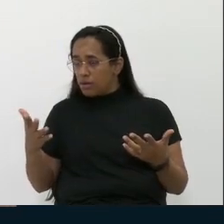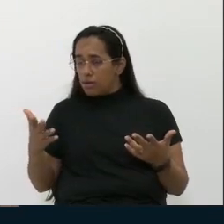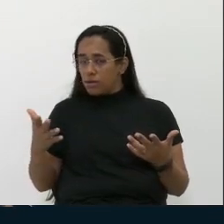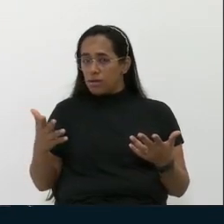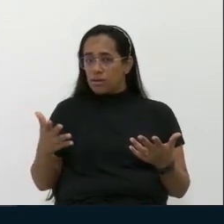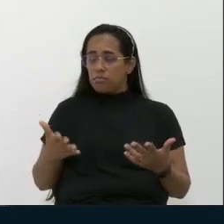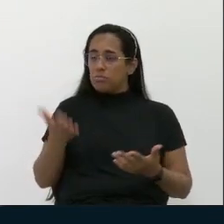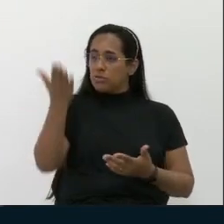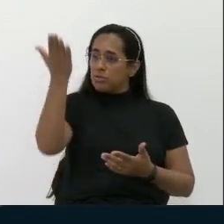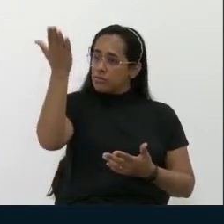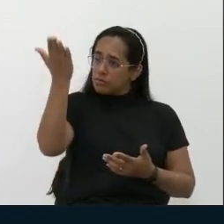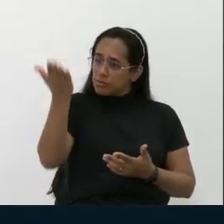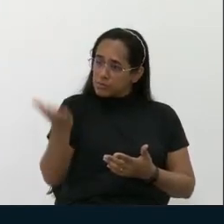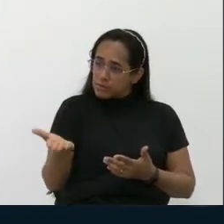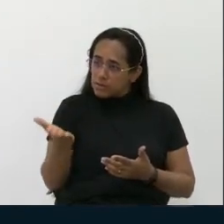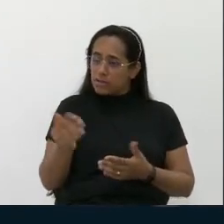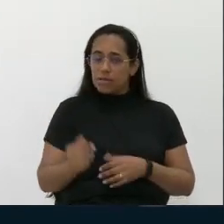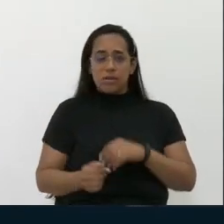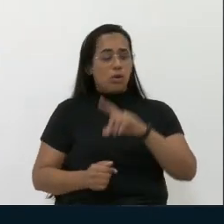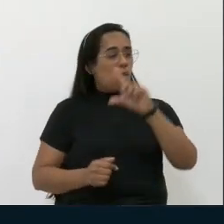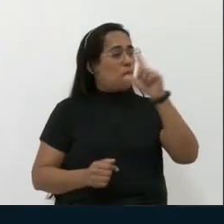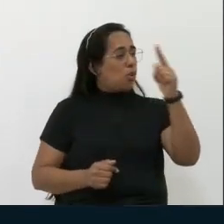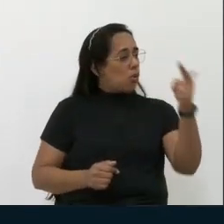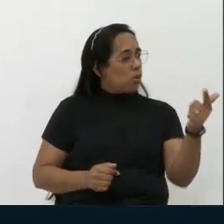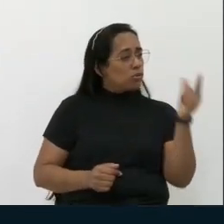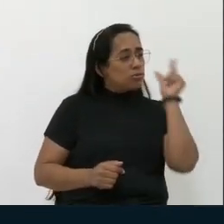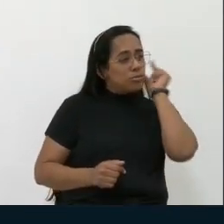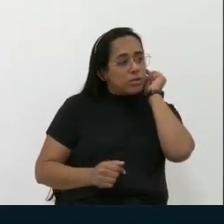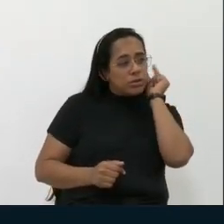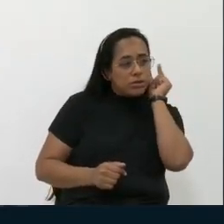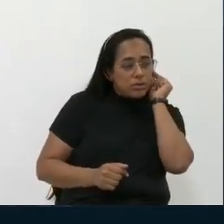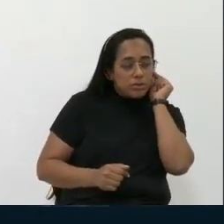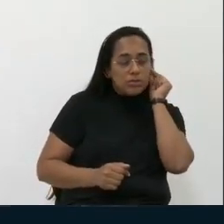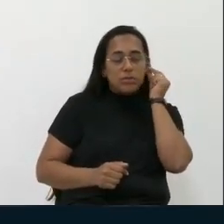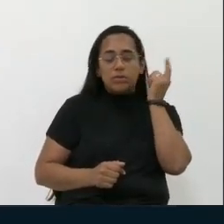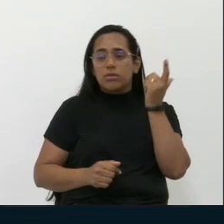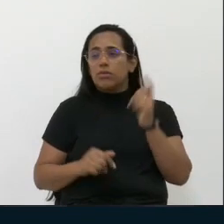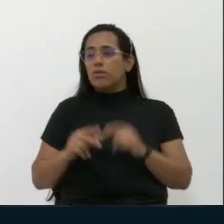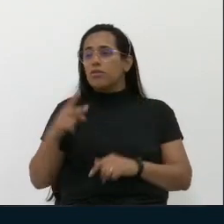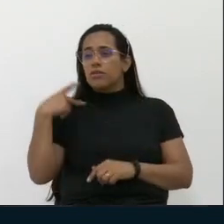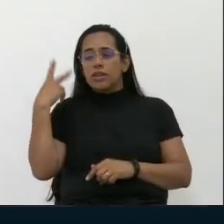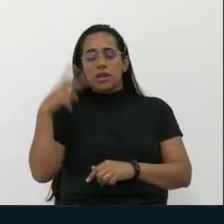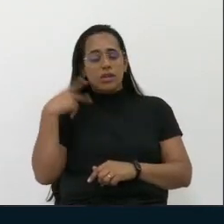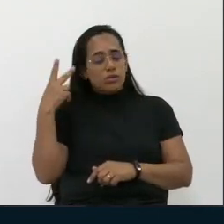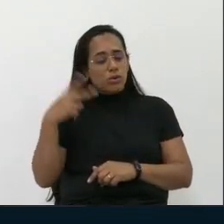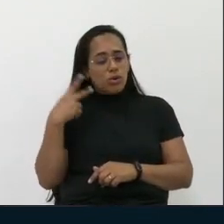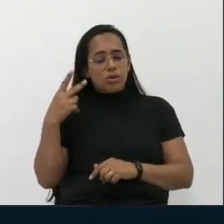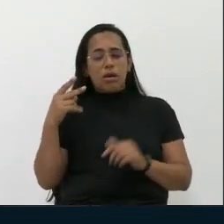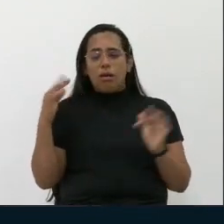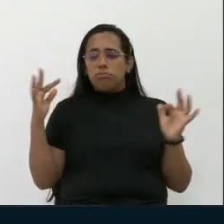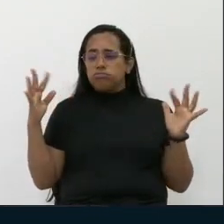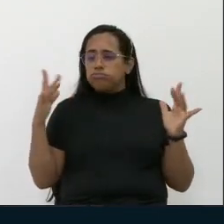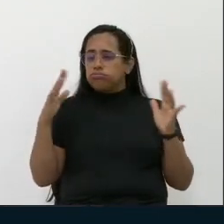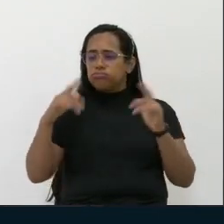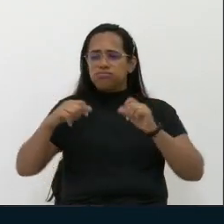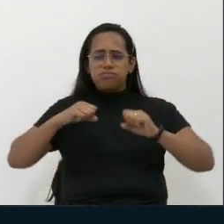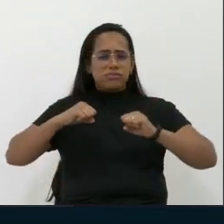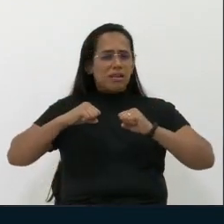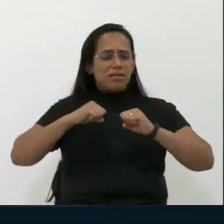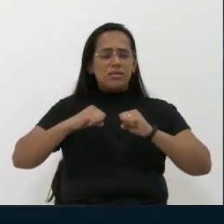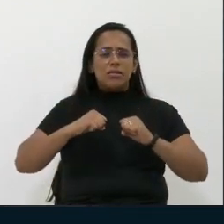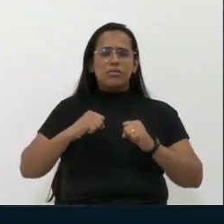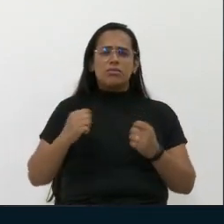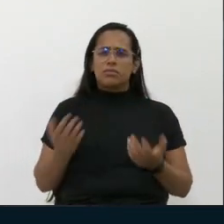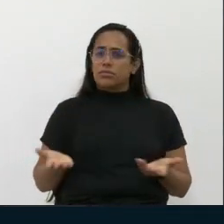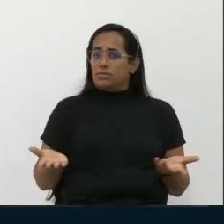Vossa Excelência, o Brinquinho, vários vereadores que trouxeram o pessoal, por que não traz aí pra gente cobrar a